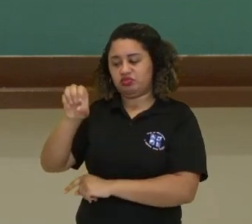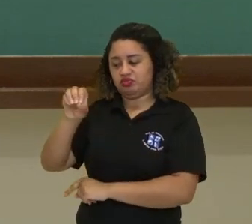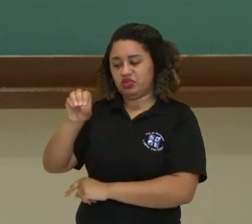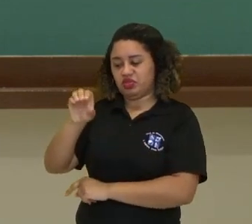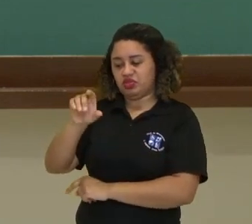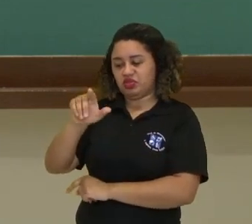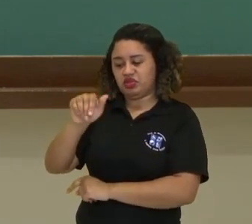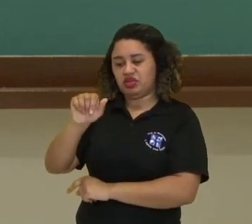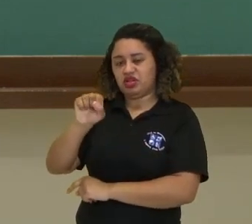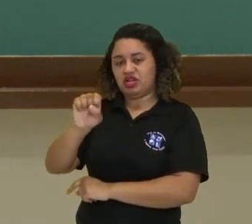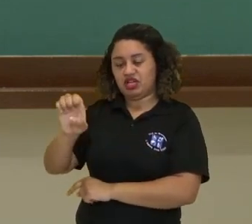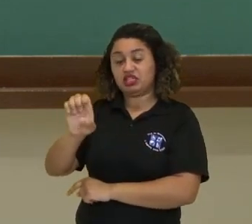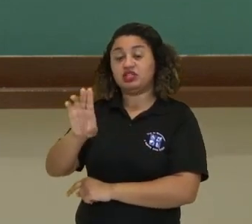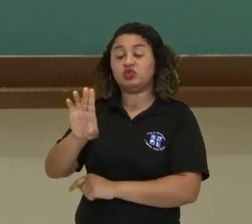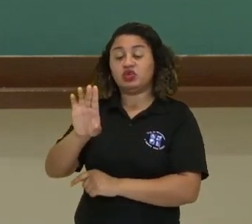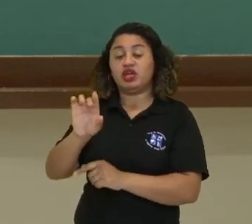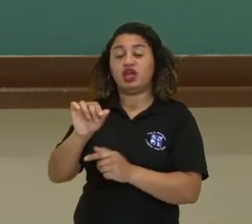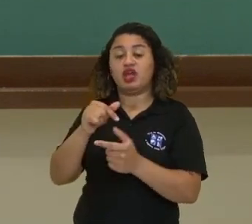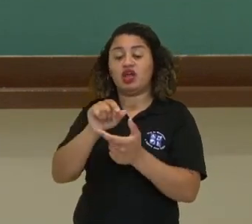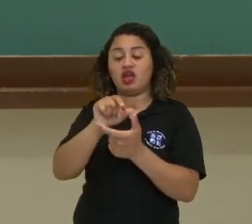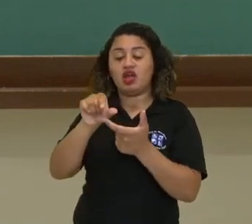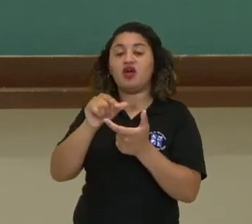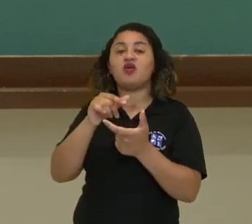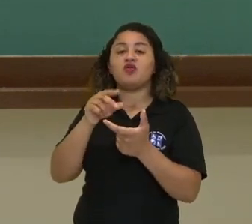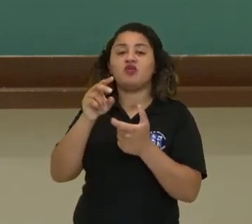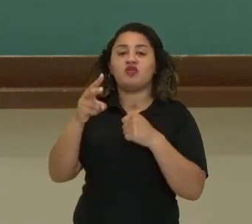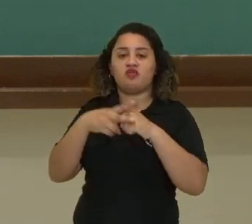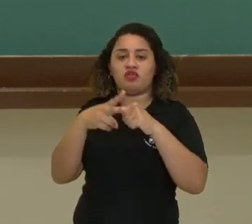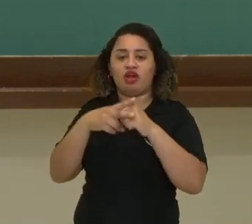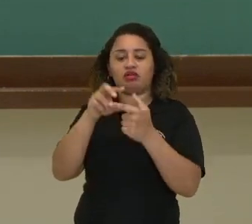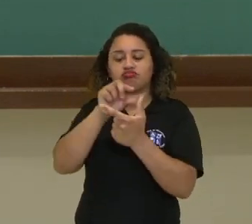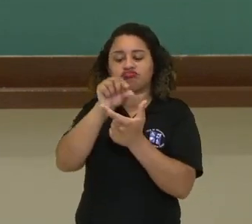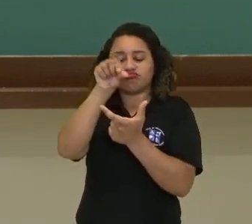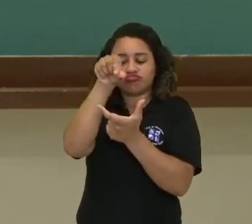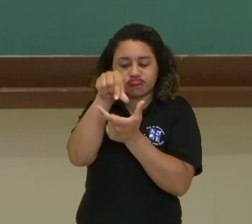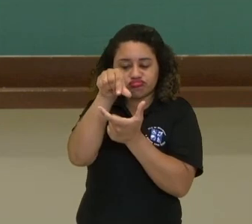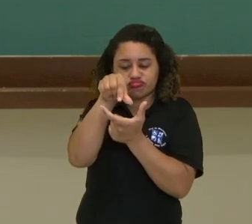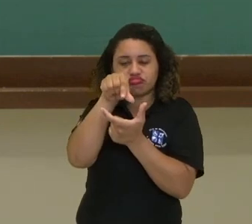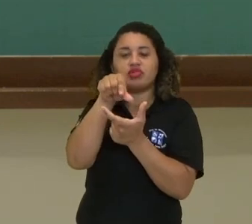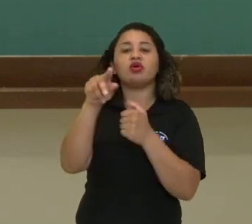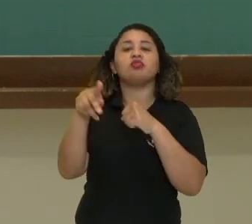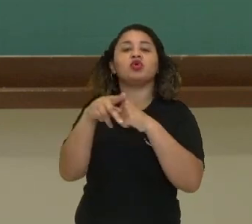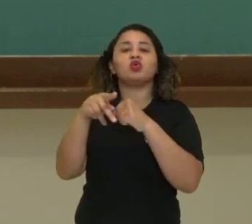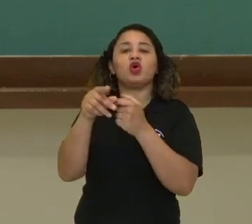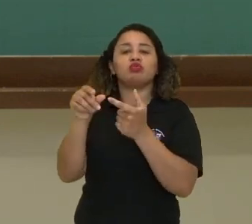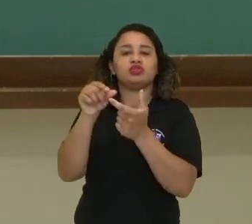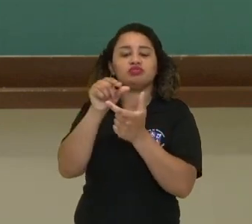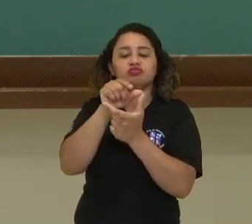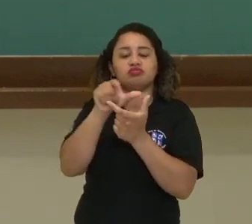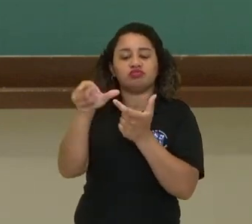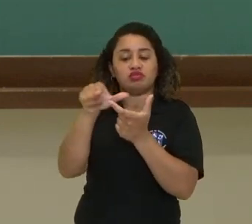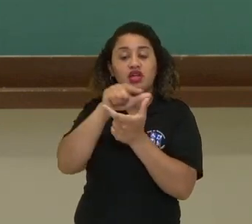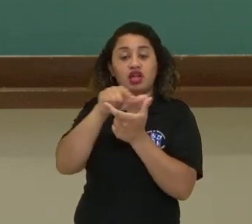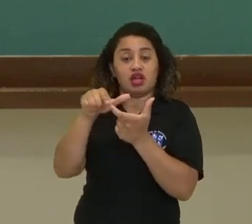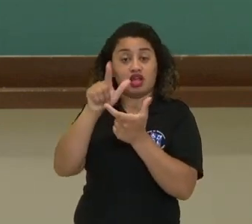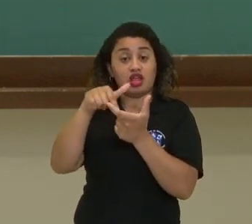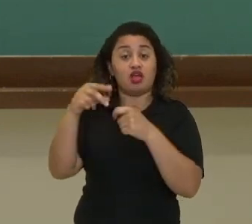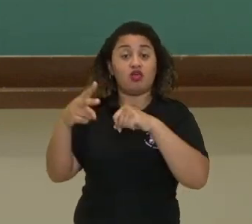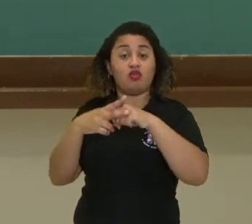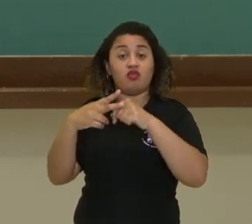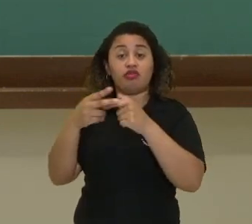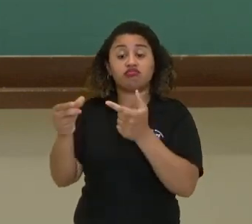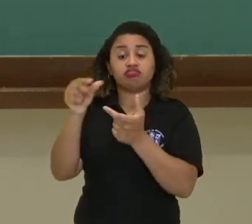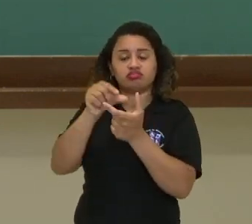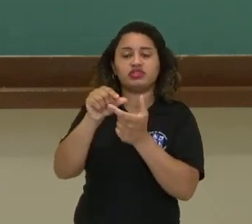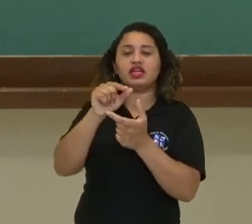eu utilizo o verbo no meio. Como eu falo assim, eu entregar-lhe-ei. Esse entregar-lhe-ei quase